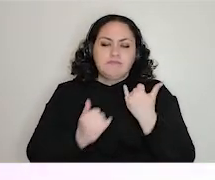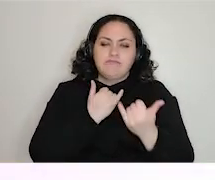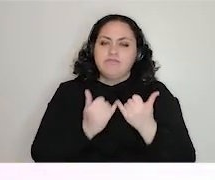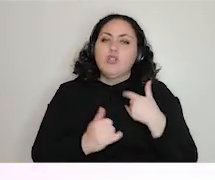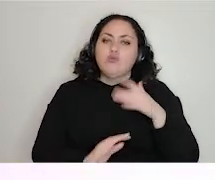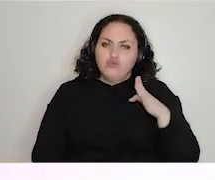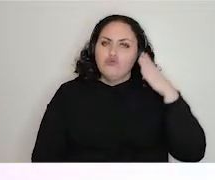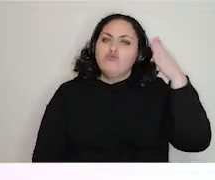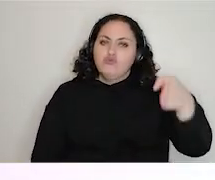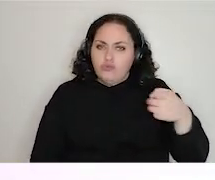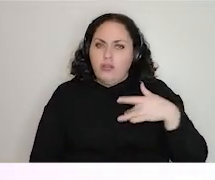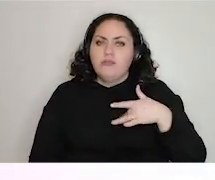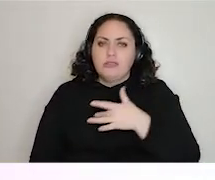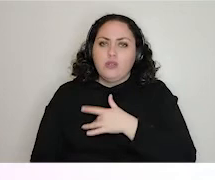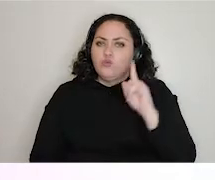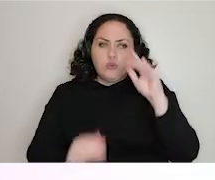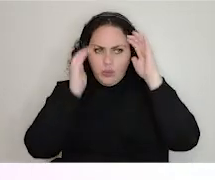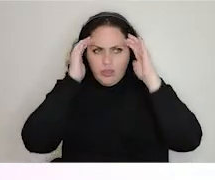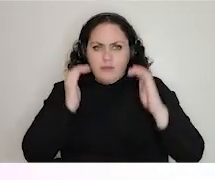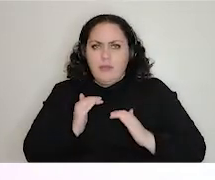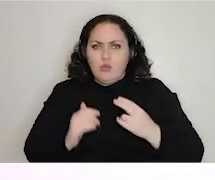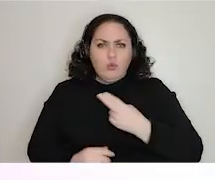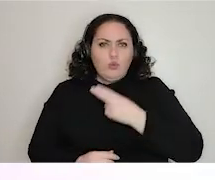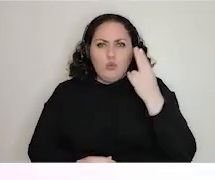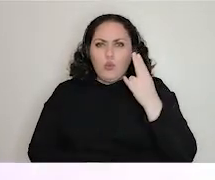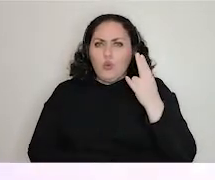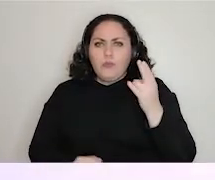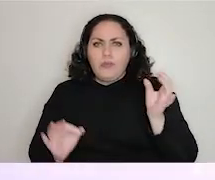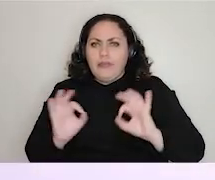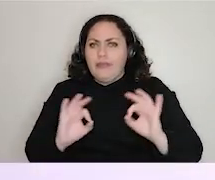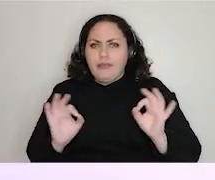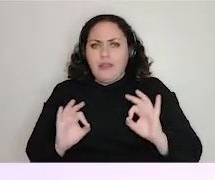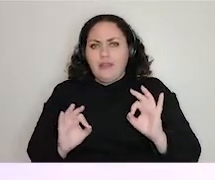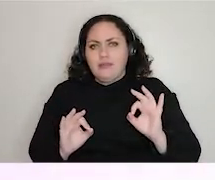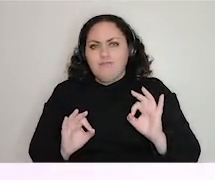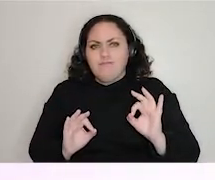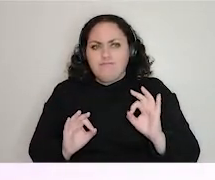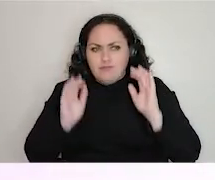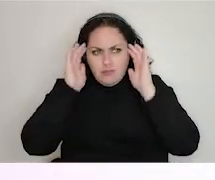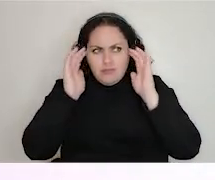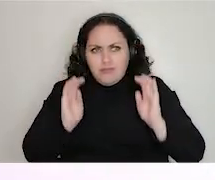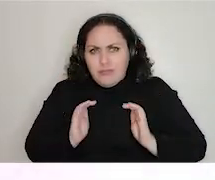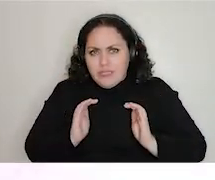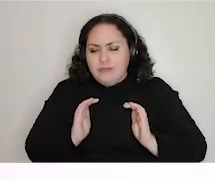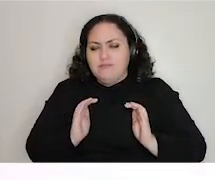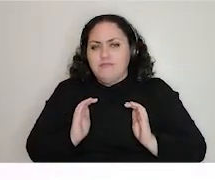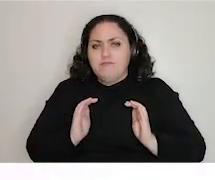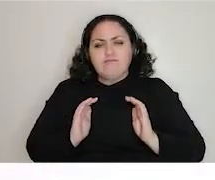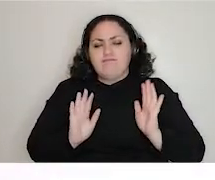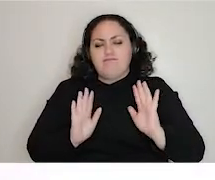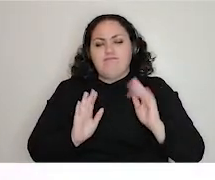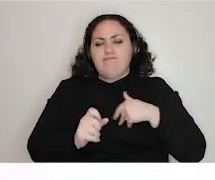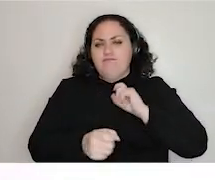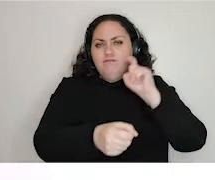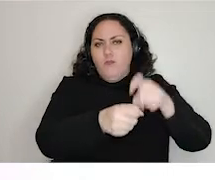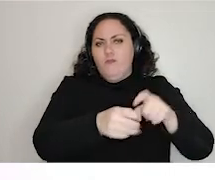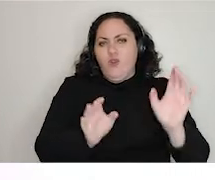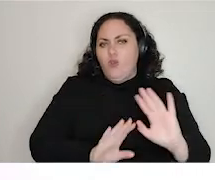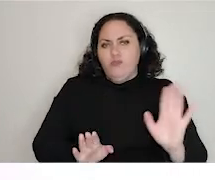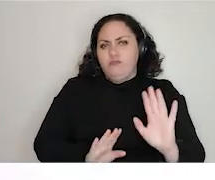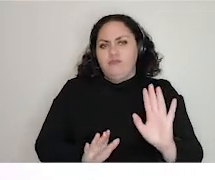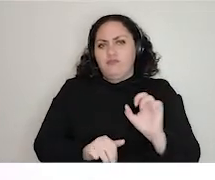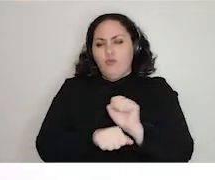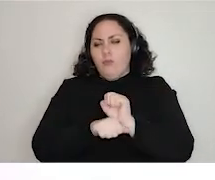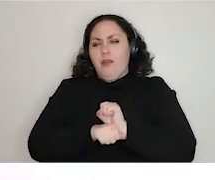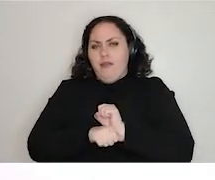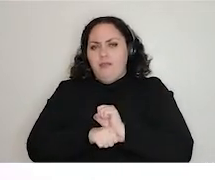eu já fui naquele serviço de saúde e não fui respeitada, sequer meu nome, que é minha dignidade humana mais básica, não foi respeitado, eu